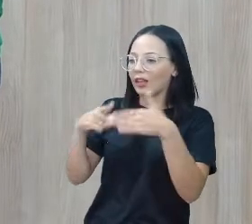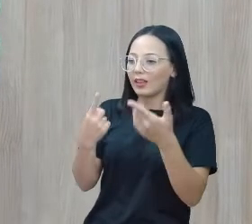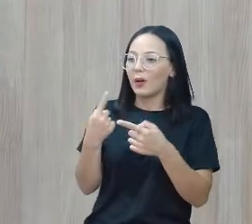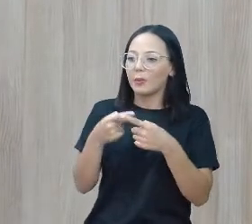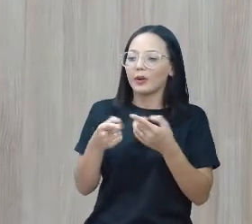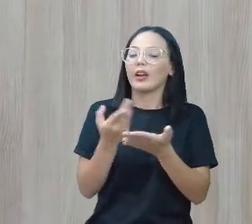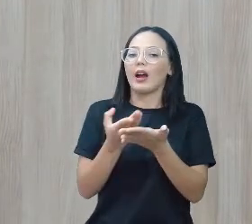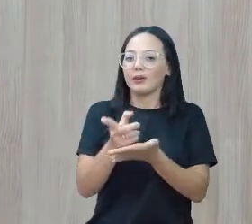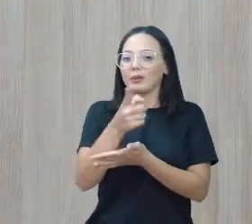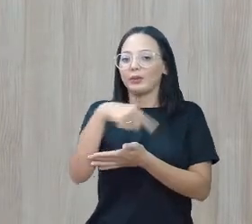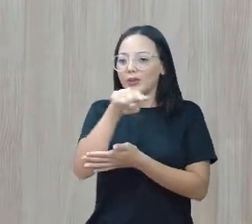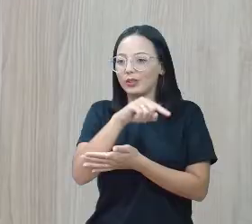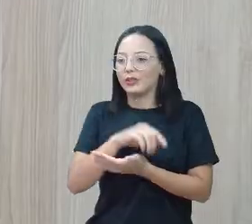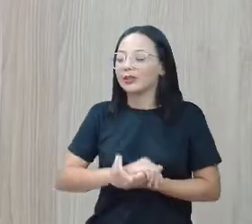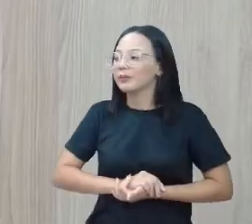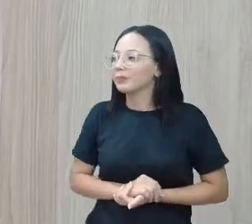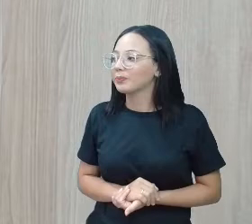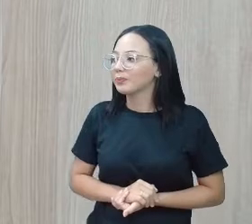aula é feita para eles.